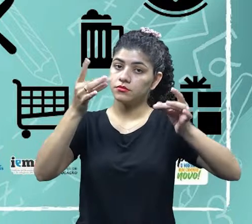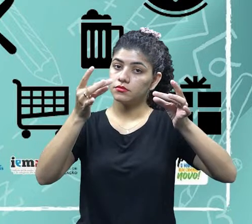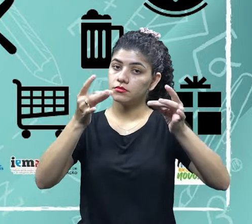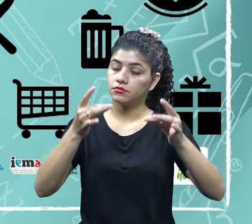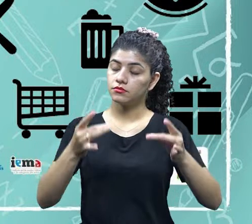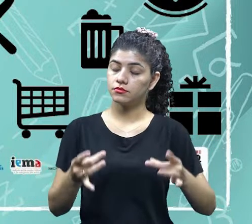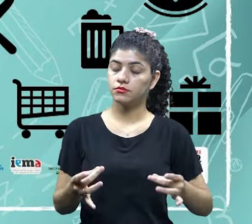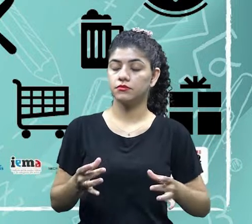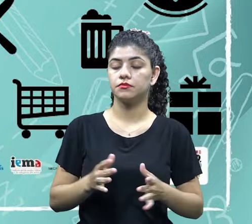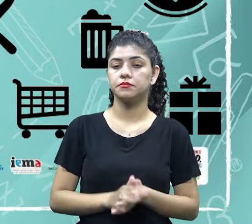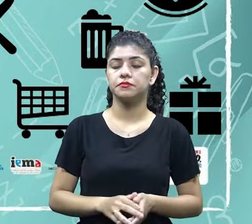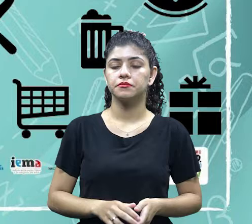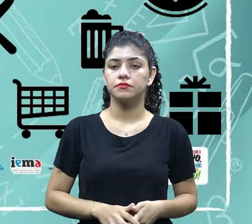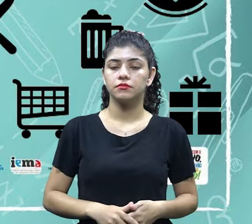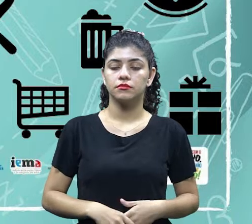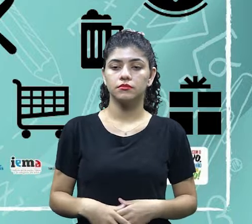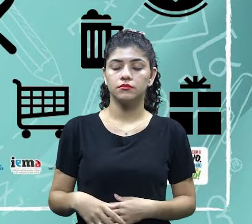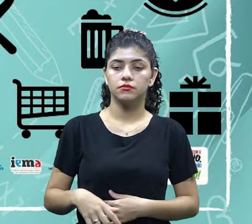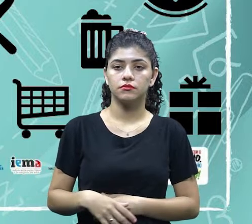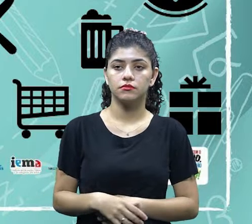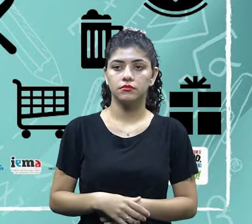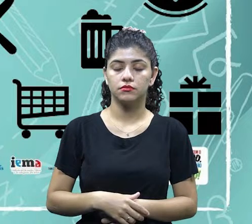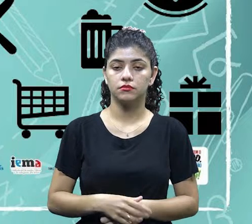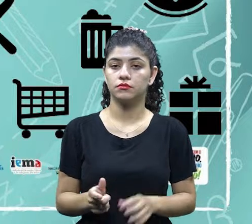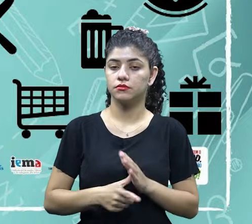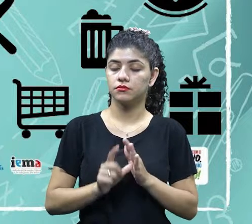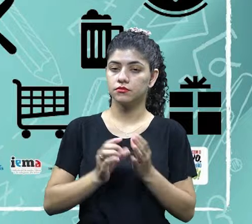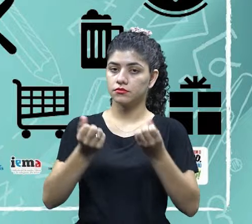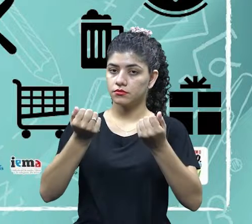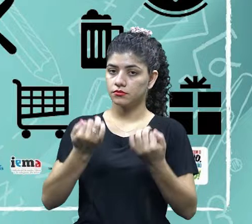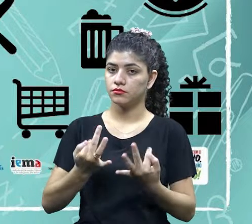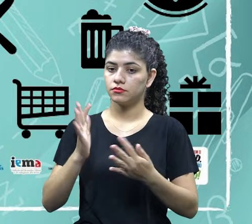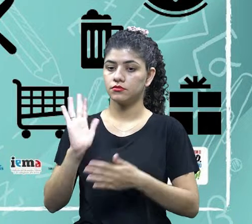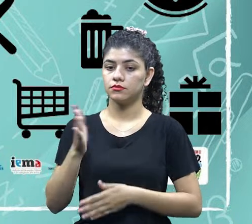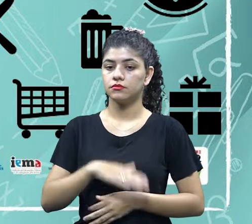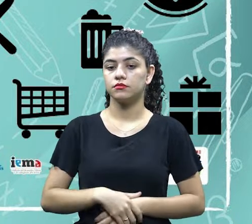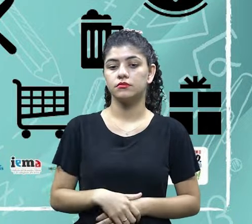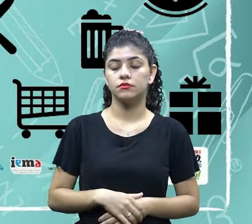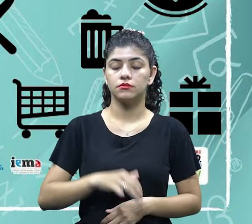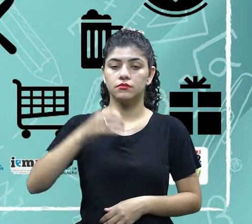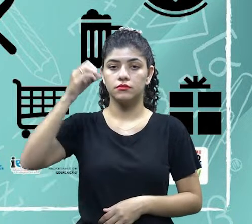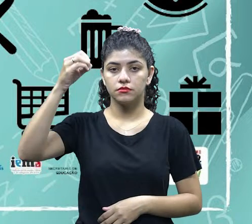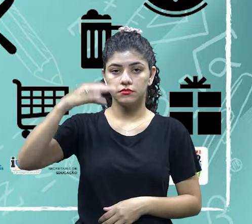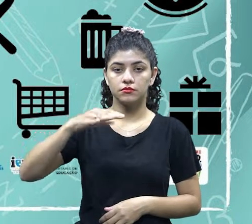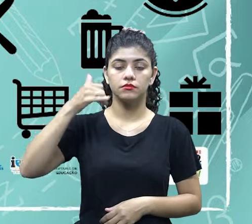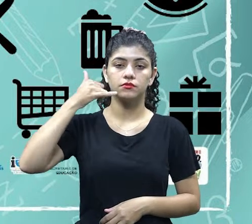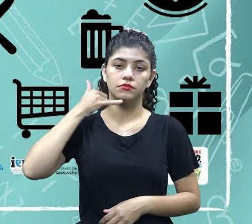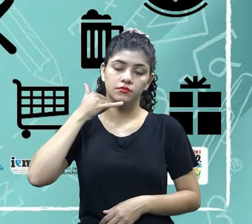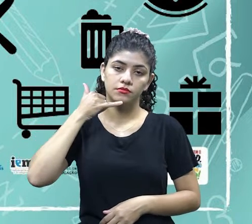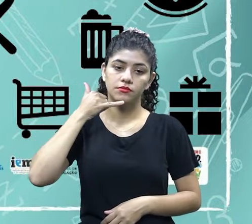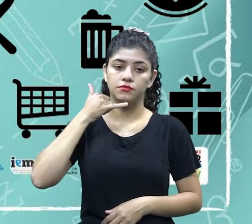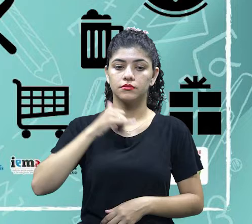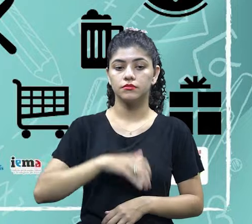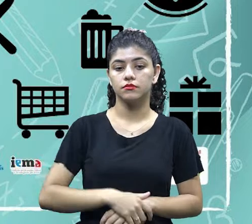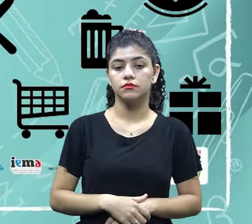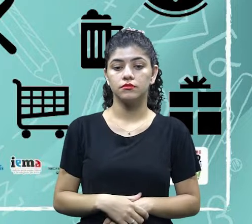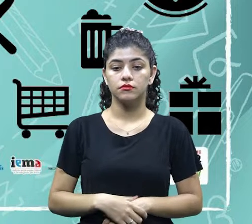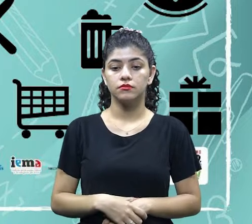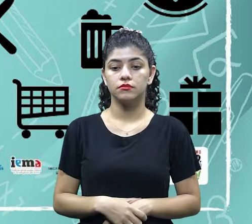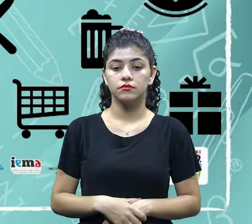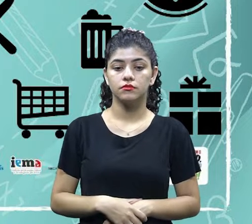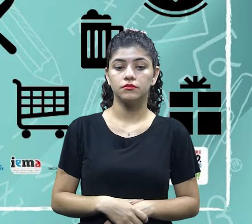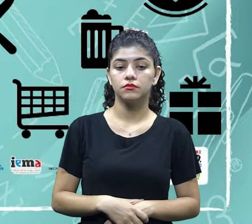os valores detalhados de cada despesa. Como eu falei anteriormente, energia elétrica 540,